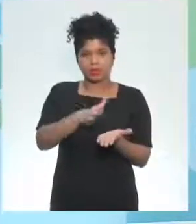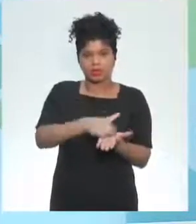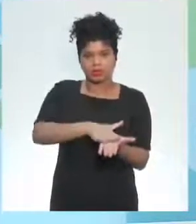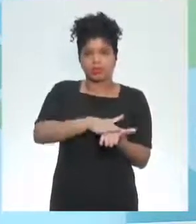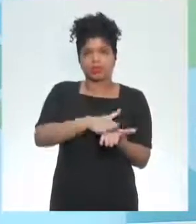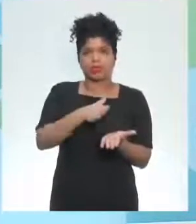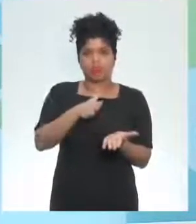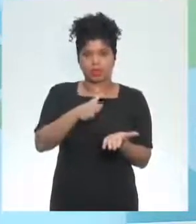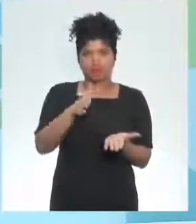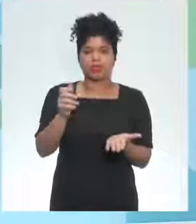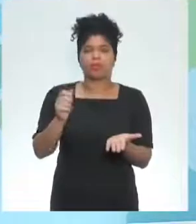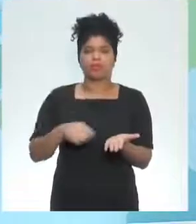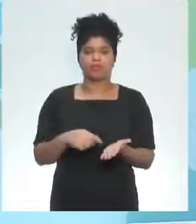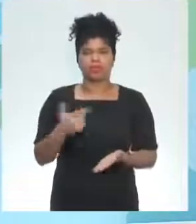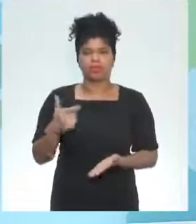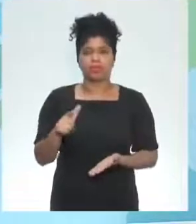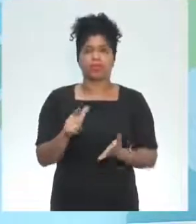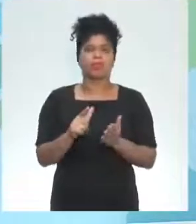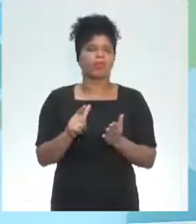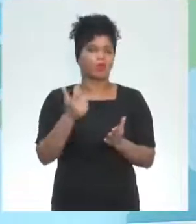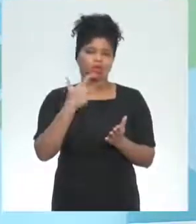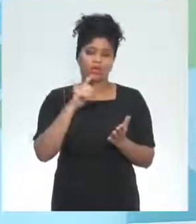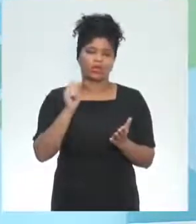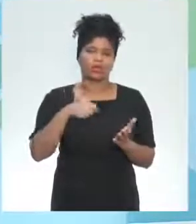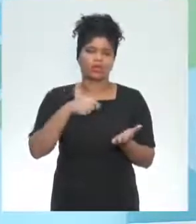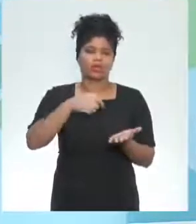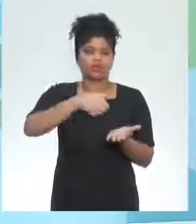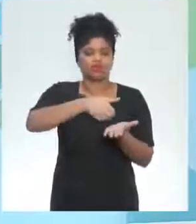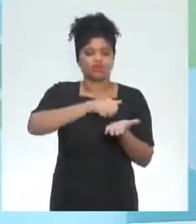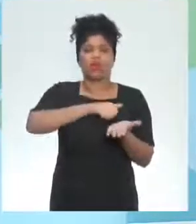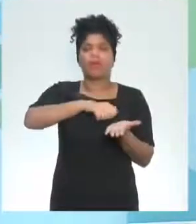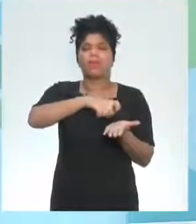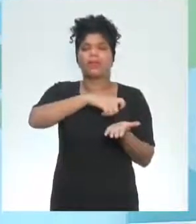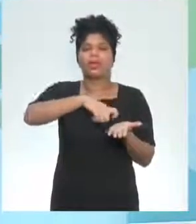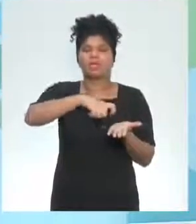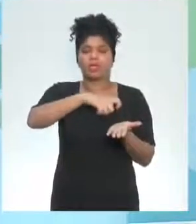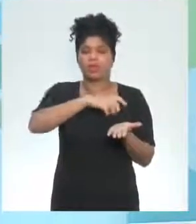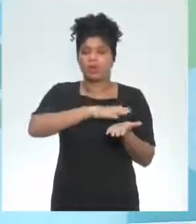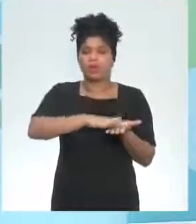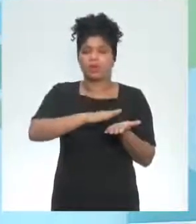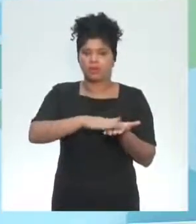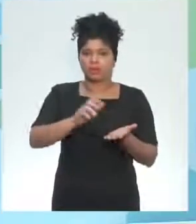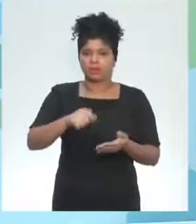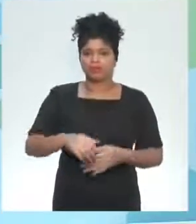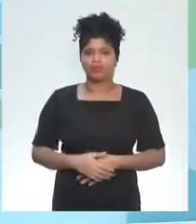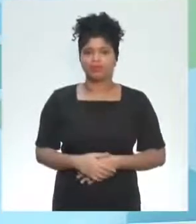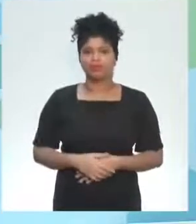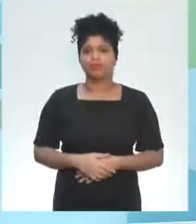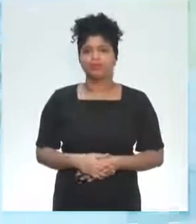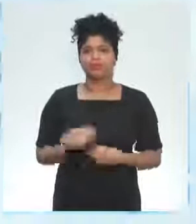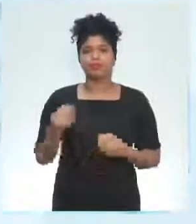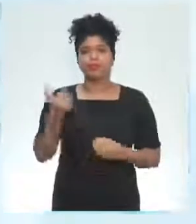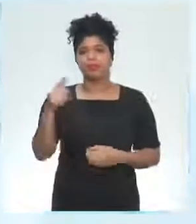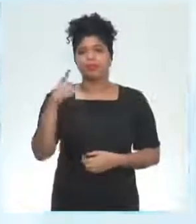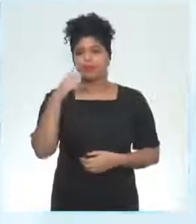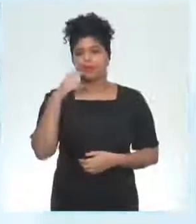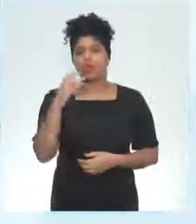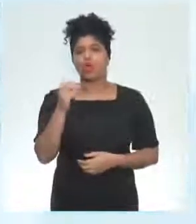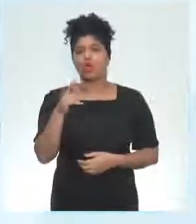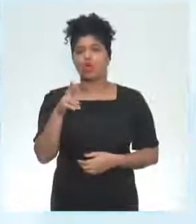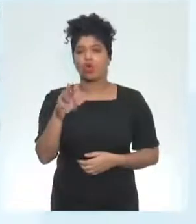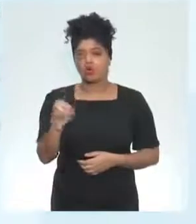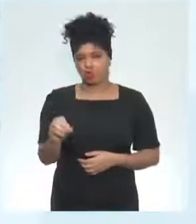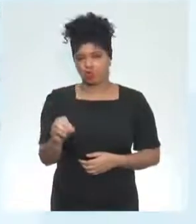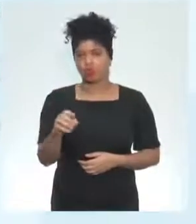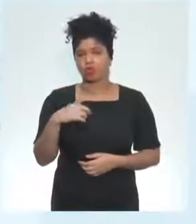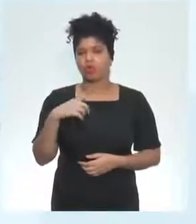dessa chapa numa folha, né, específica, enfim, tá? Então, gente, para o trabalho em couro, né, e em chapas de metal,